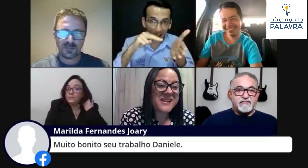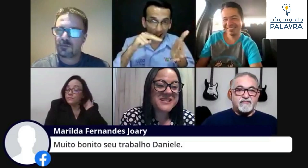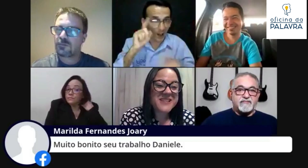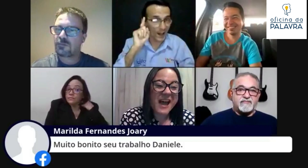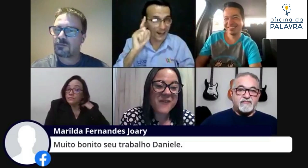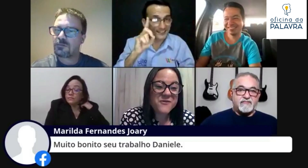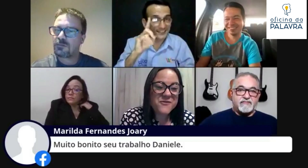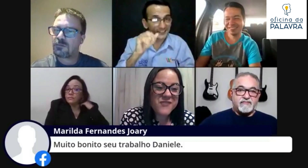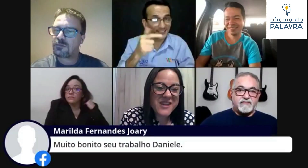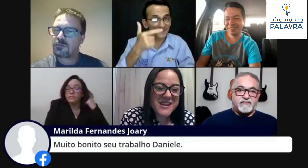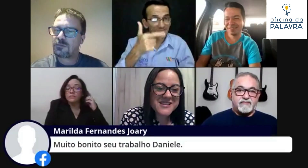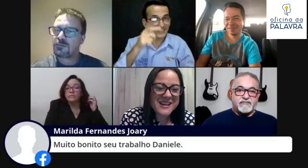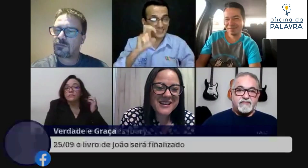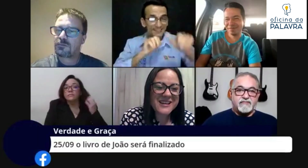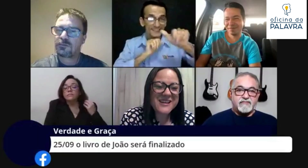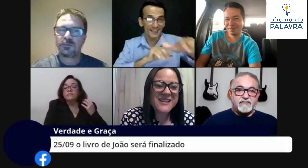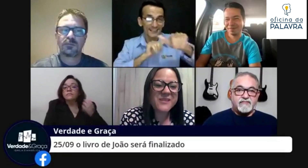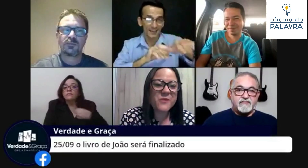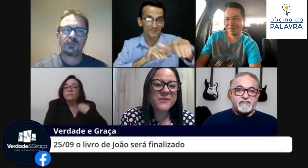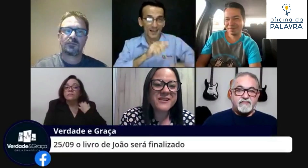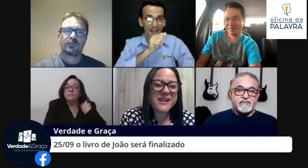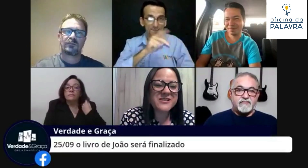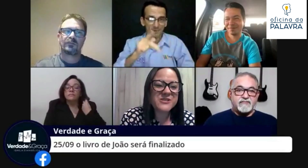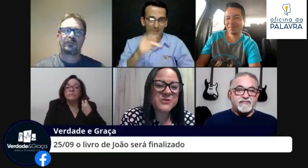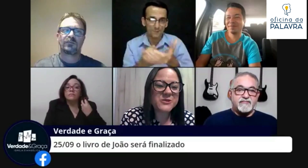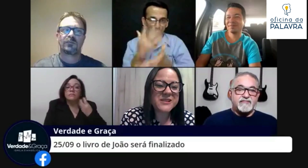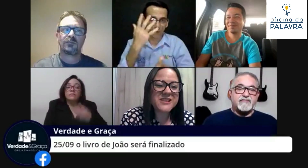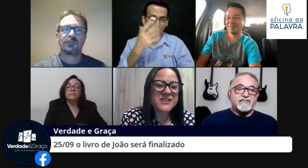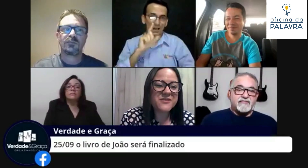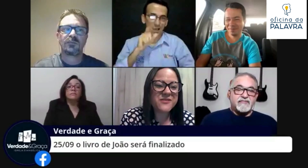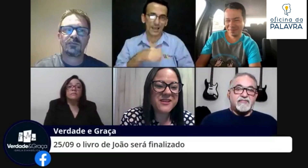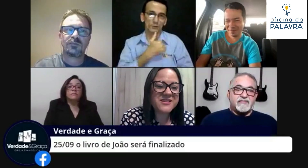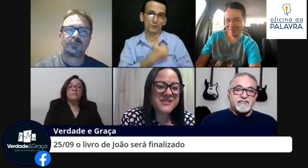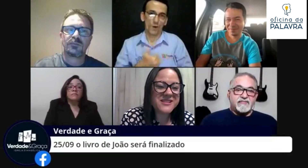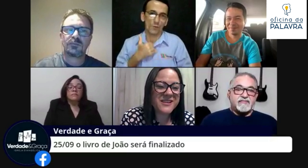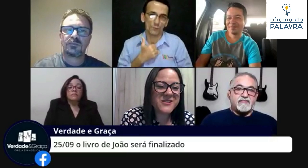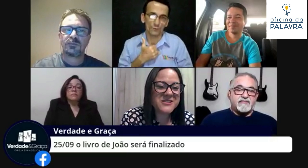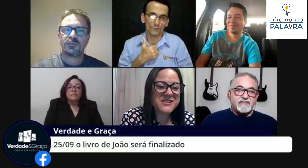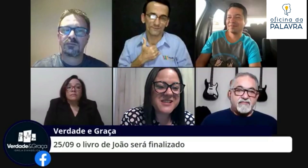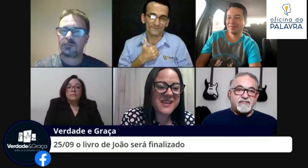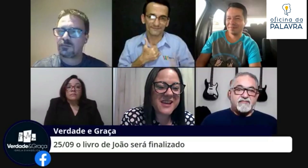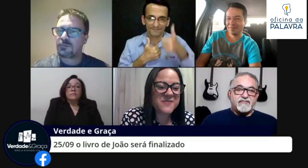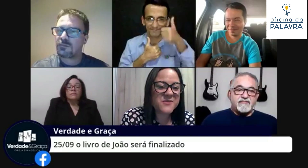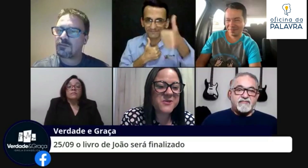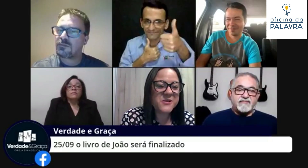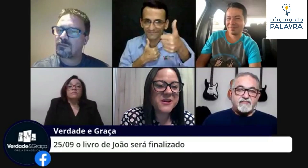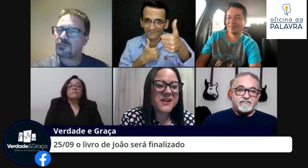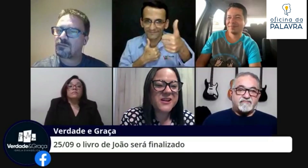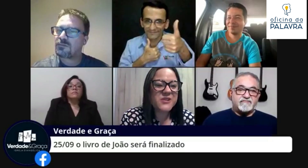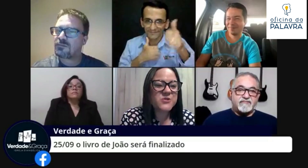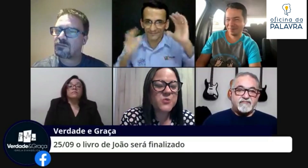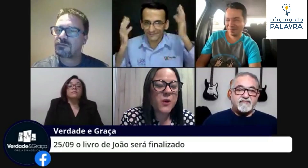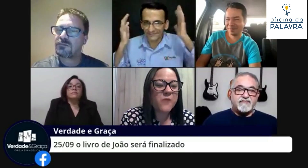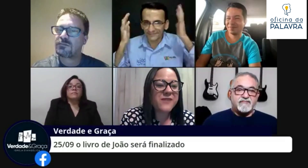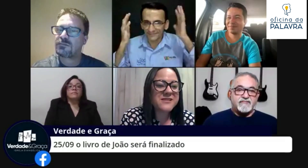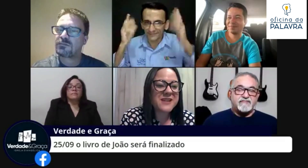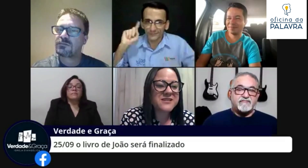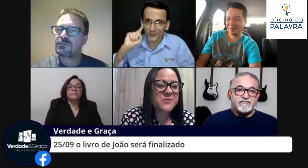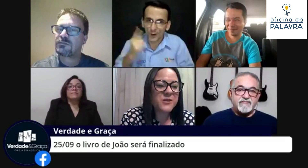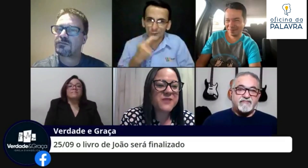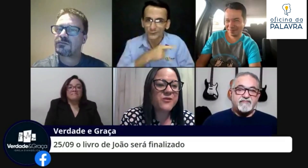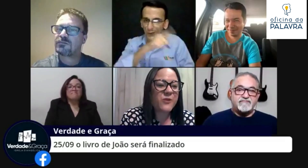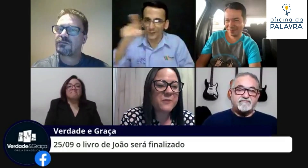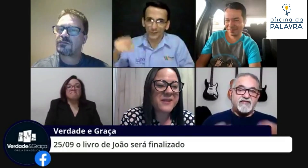Então, avisa aí, comunidade surda, dia 25 de setembro, João vai